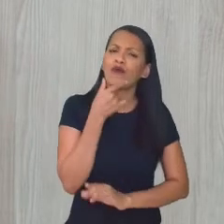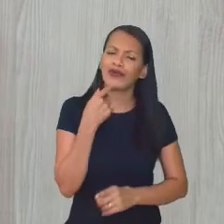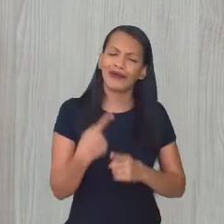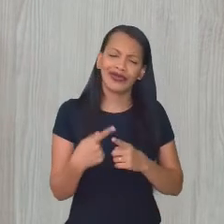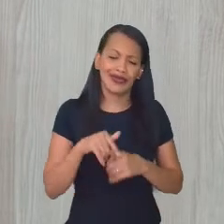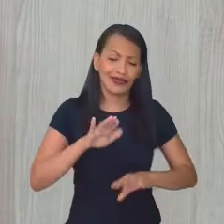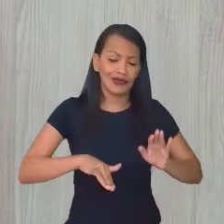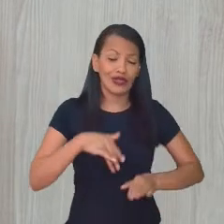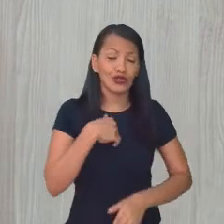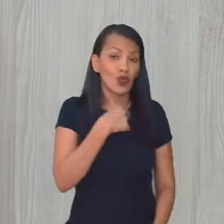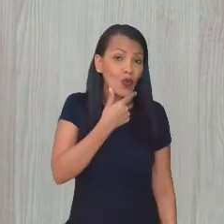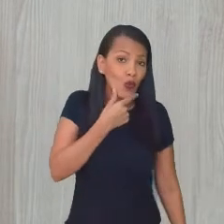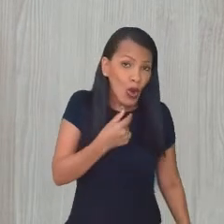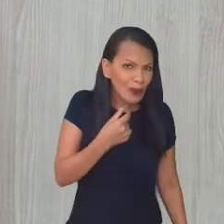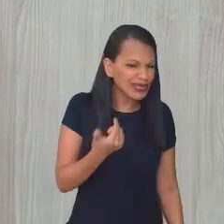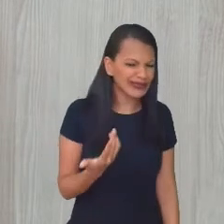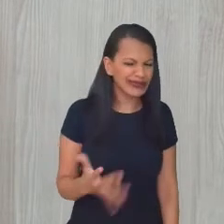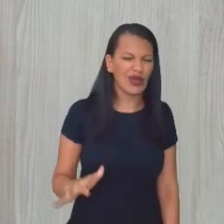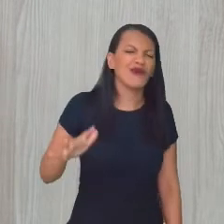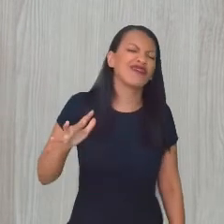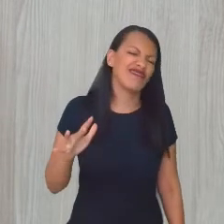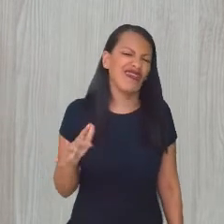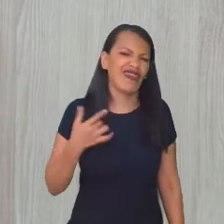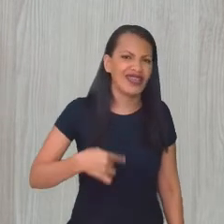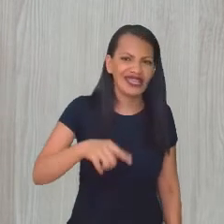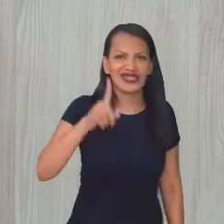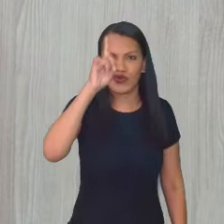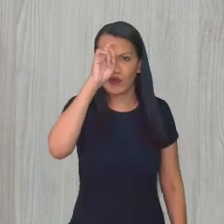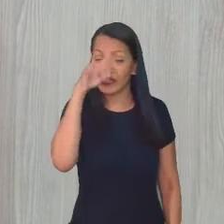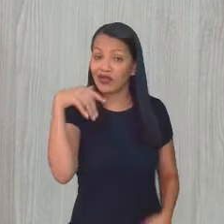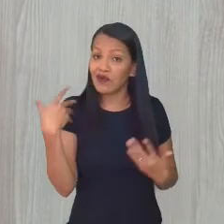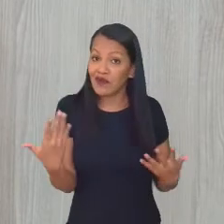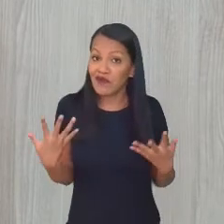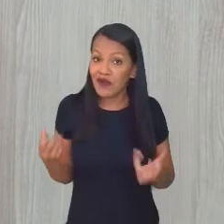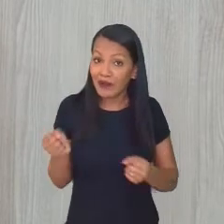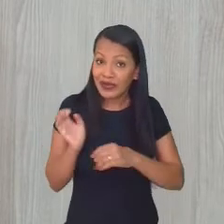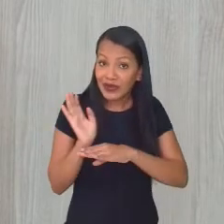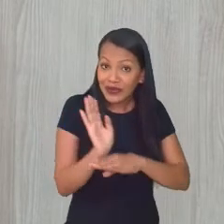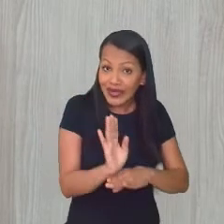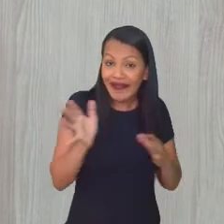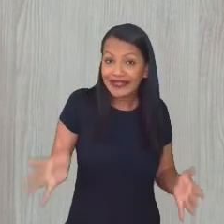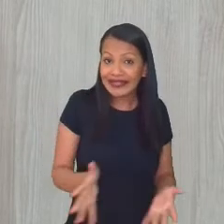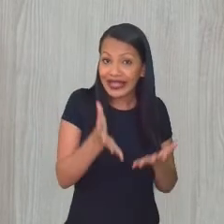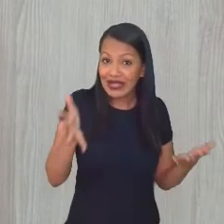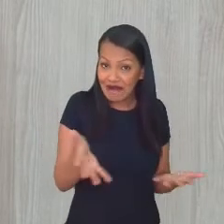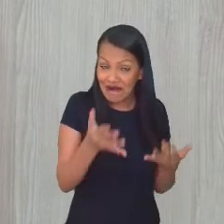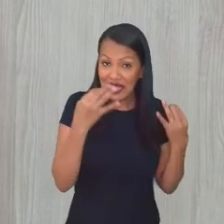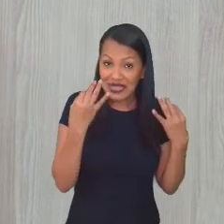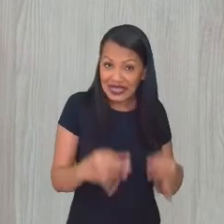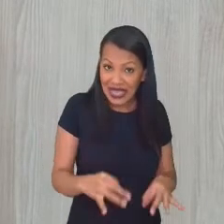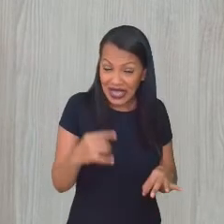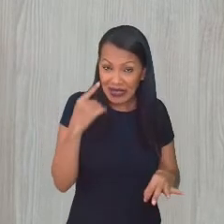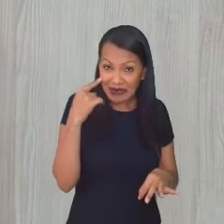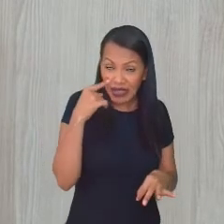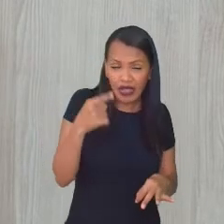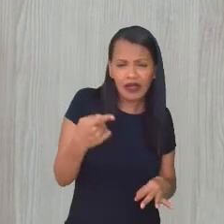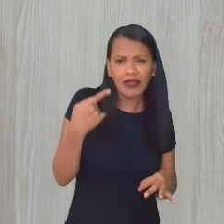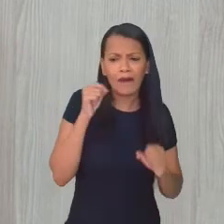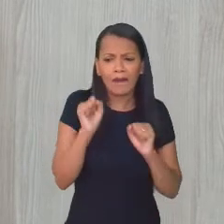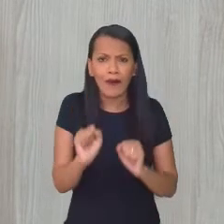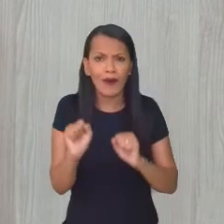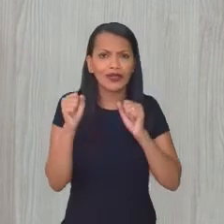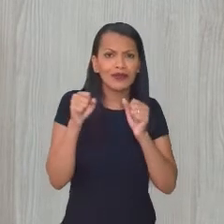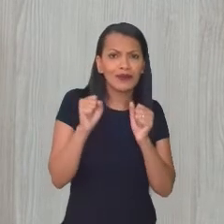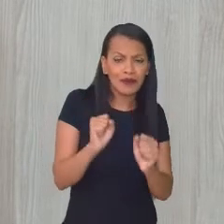nem quando aparecem, né, alguns sintomas. Então, vamos ter que ajudá-los, levá-los, encaminhá-los, apontar onde é que eles podem